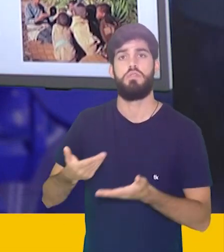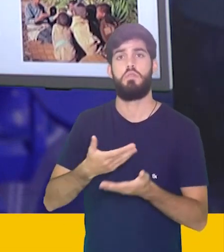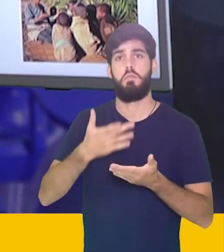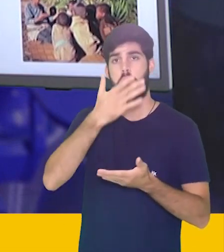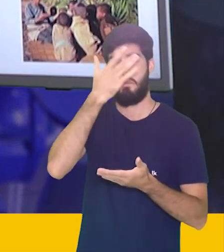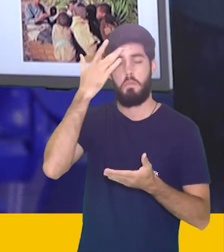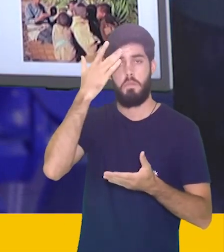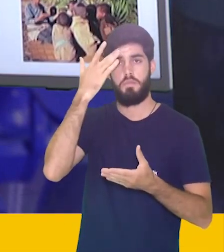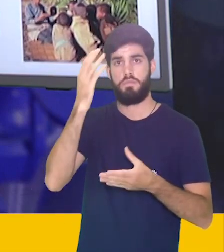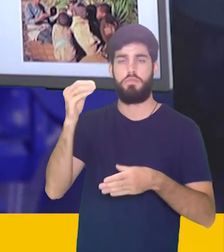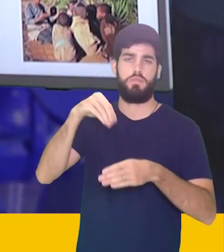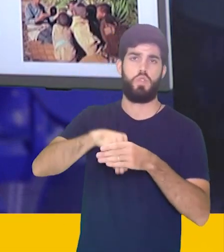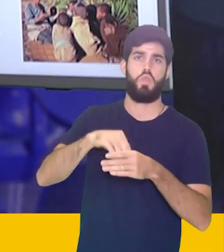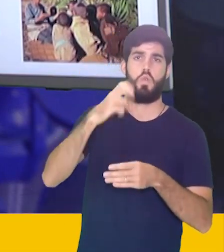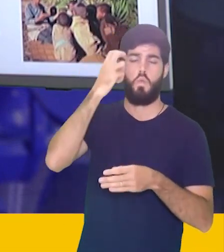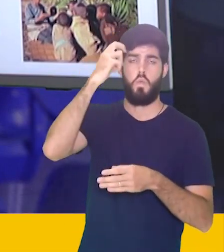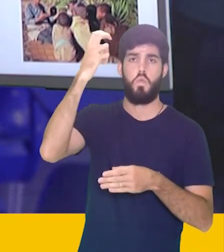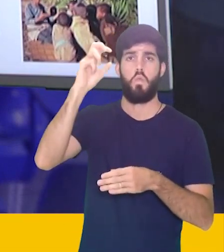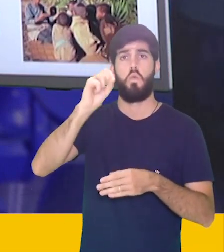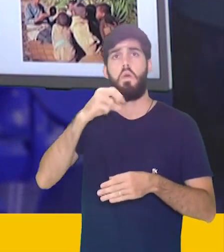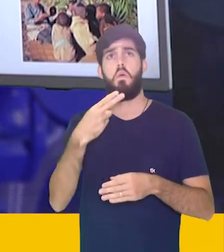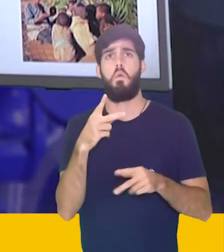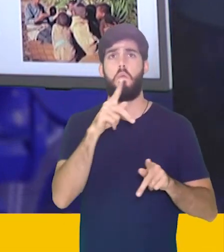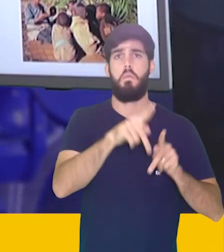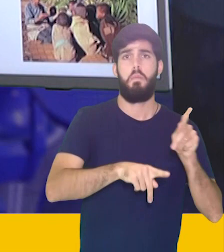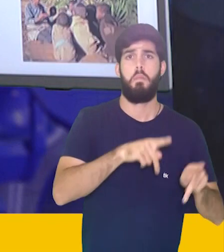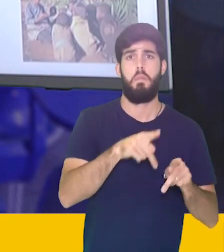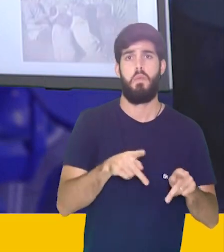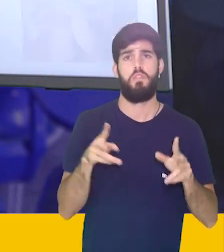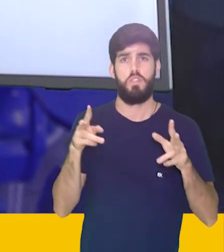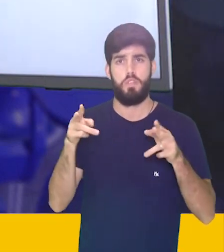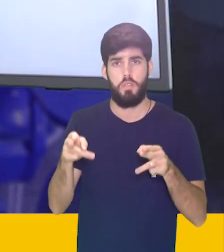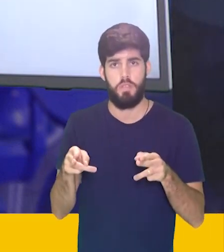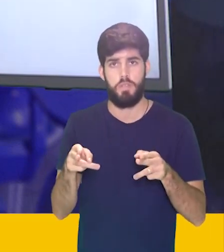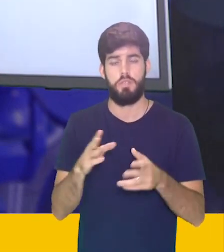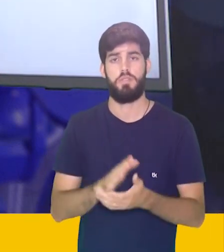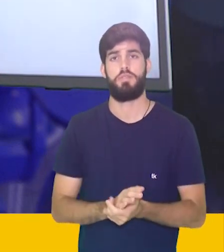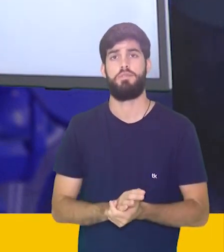pessoas pertencentes a uma mesma cultura ou povo.